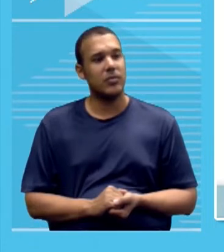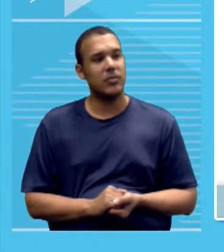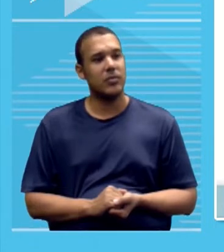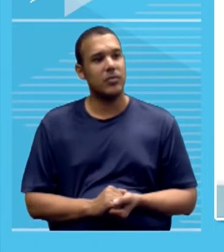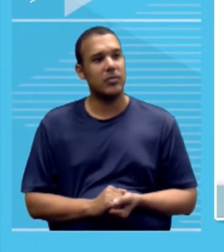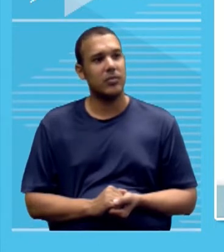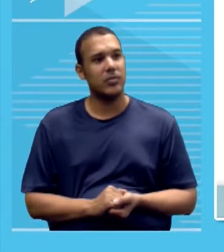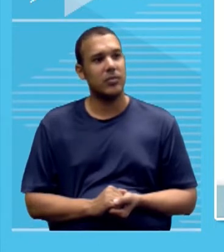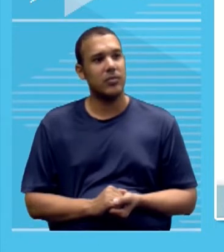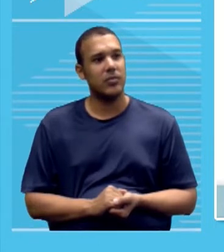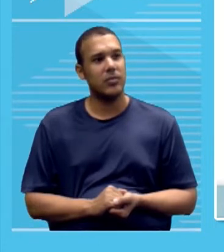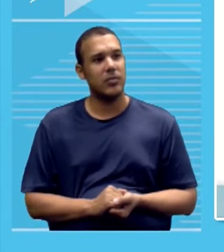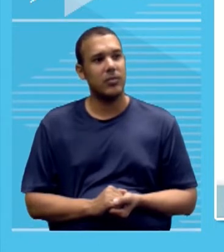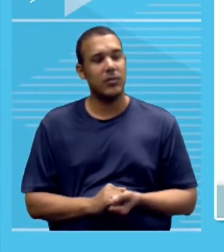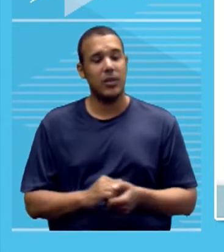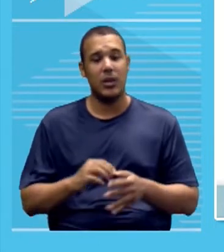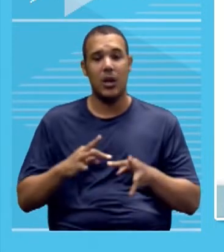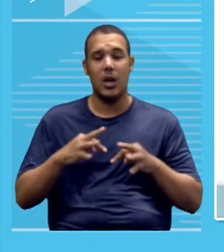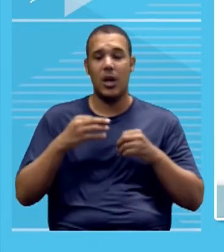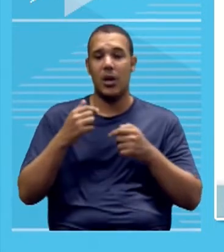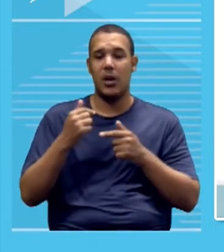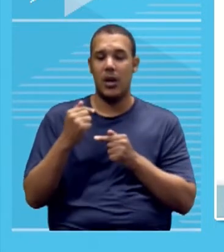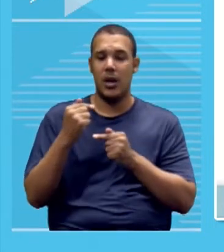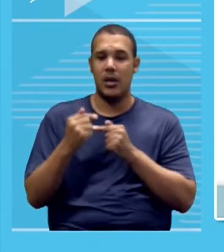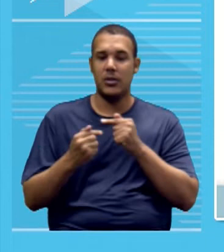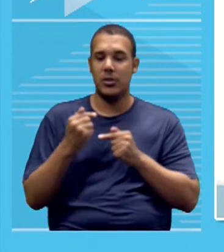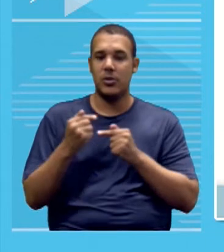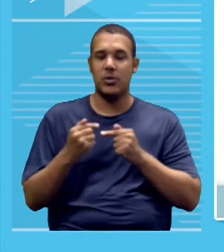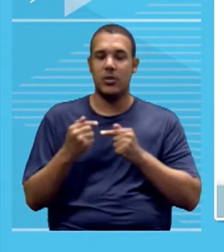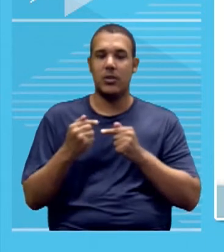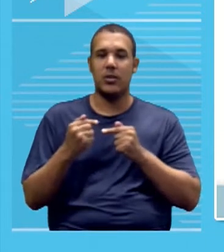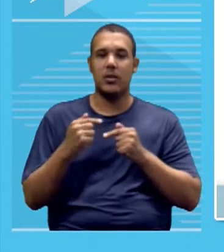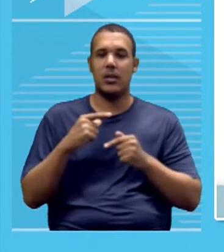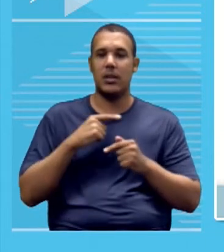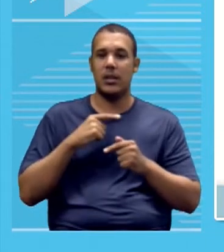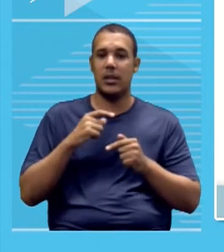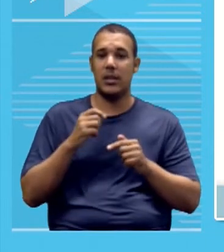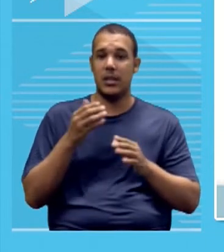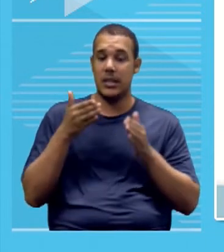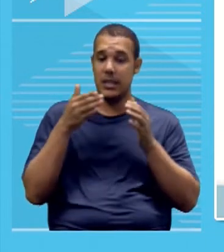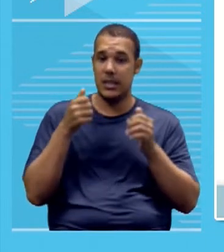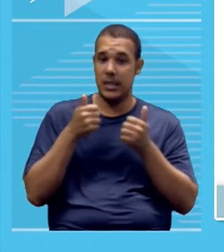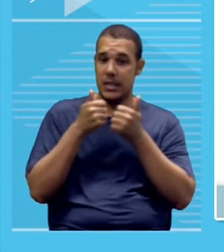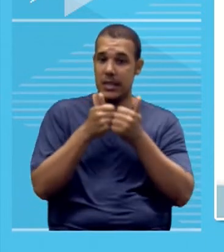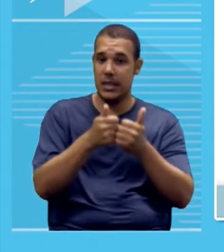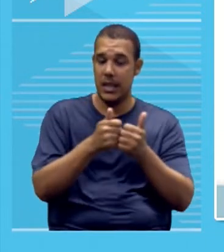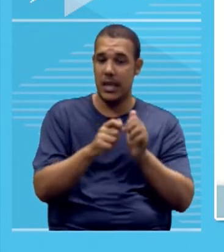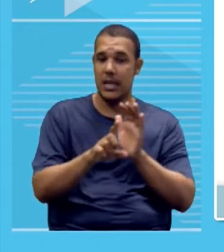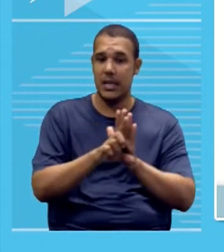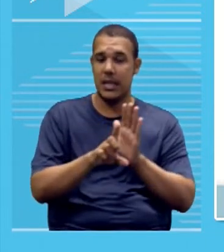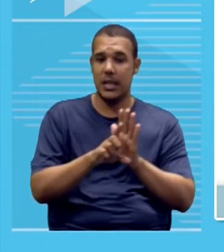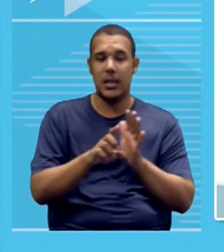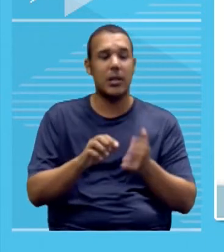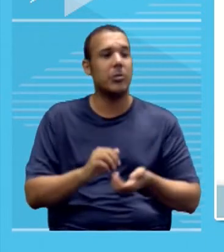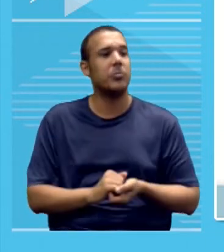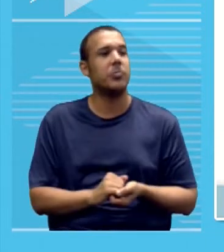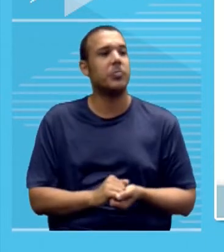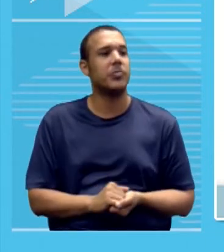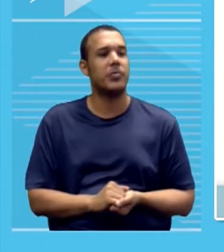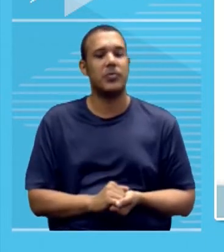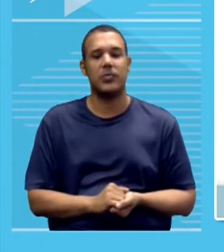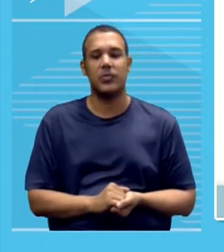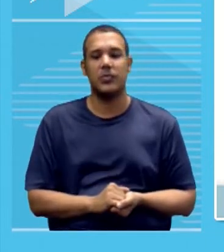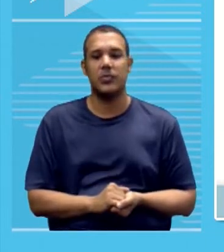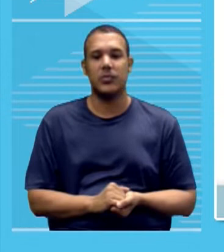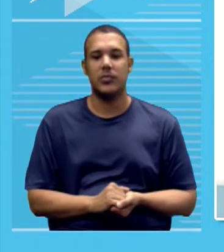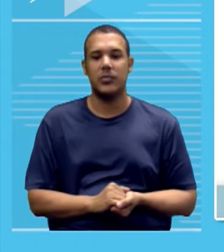Tá, todo resistor, gente, obedece essa lei. Todo resistor ohmico aí obedece a